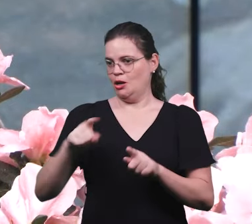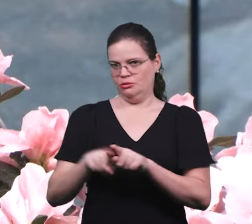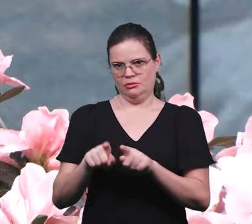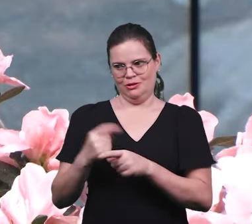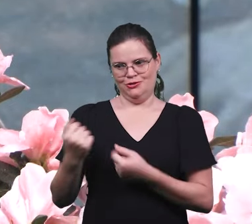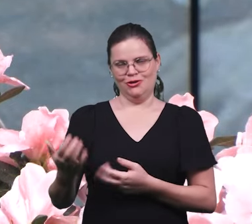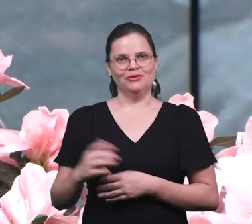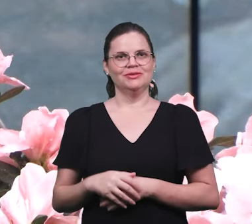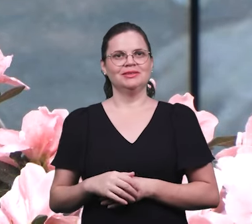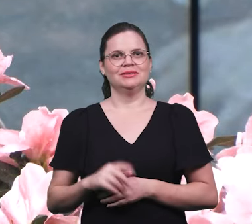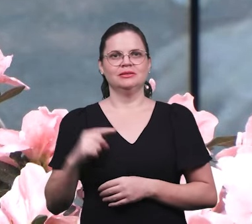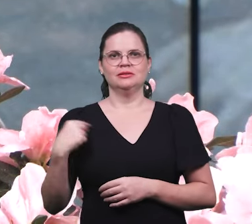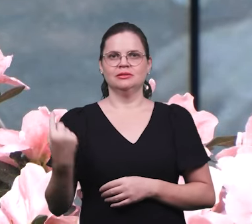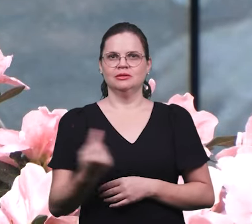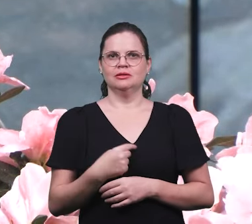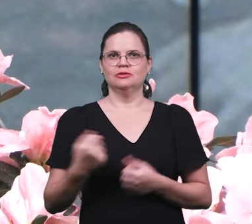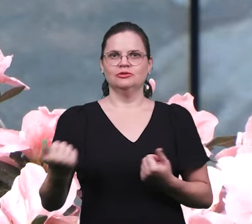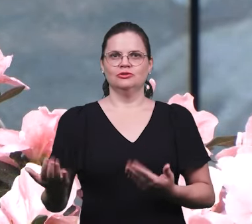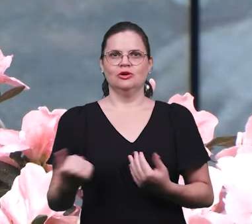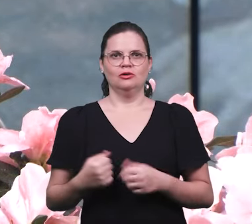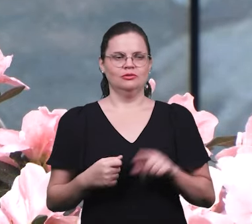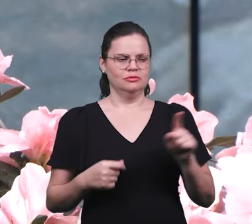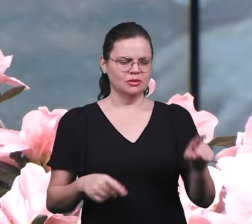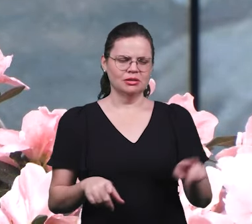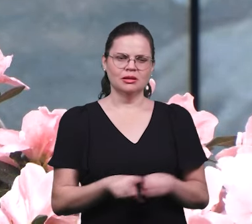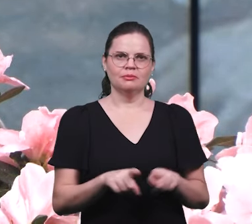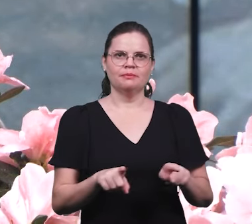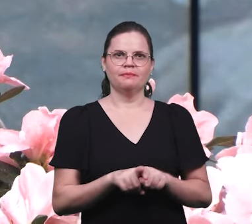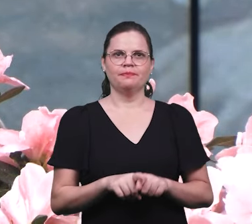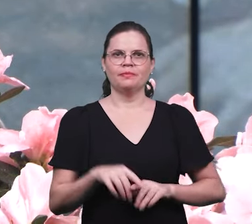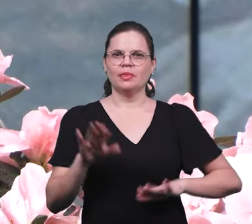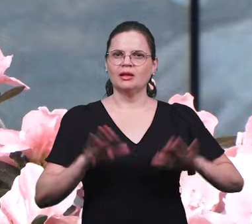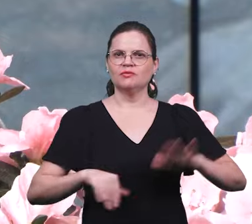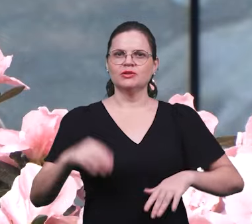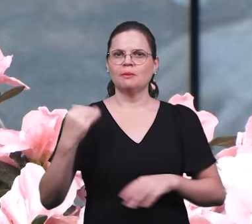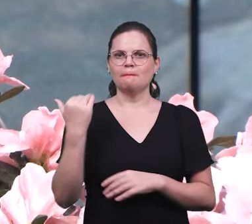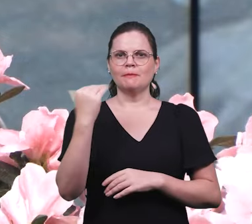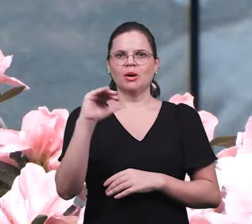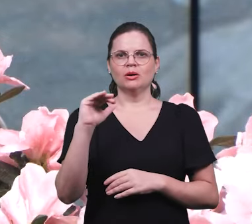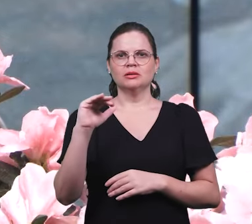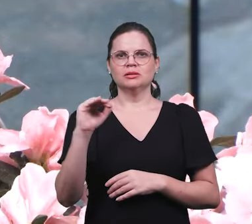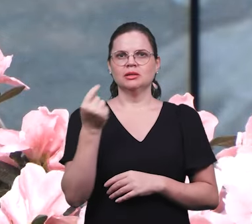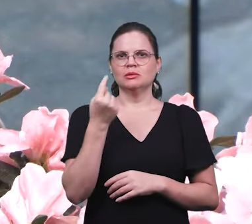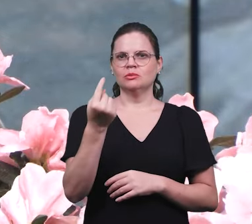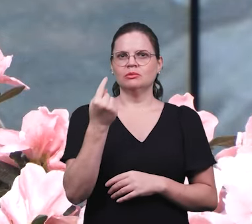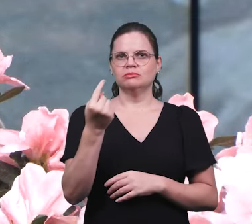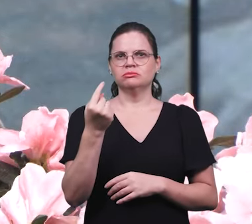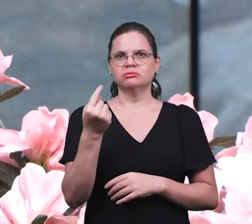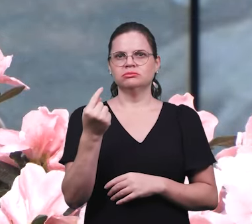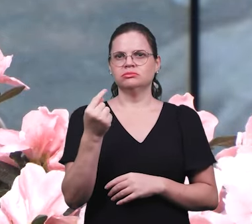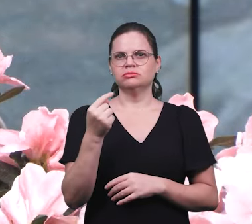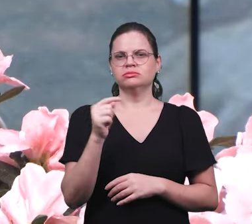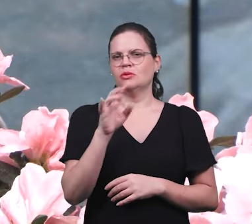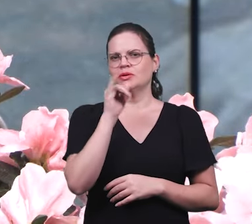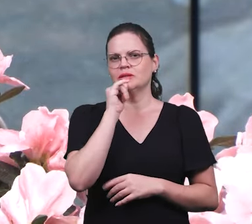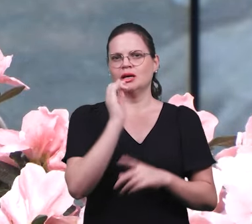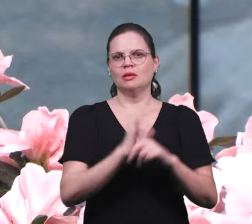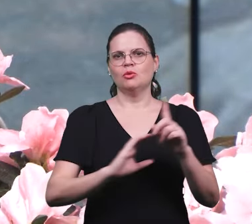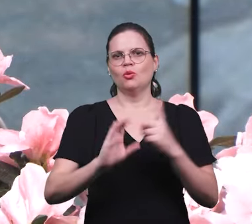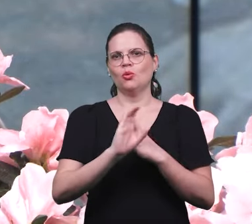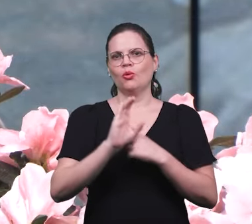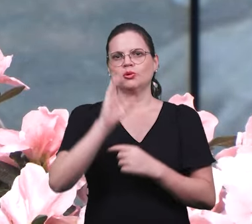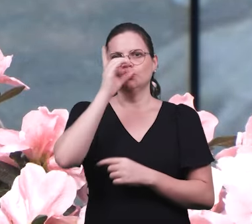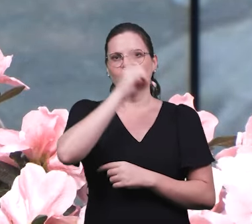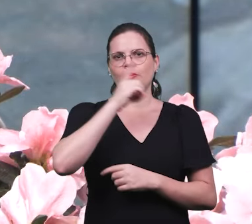jovens, nós jovens hoje, o senhor também, a gente às vezes posta um post assim, do culto,